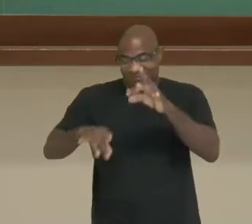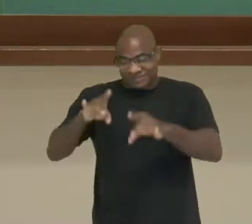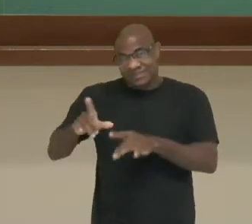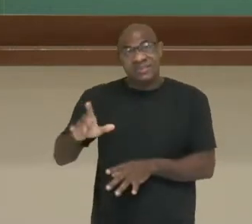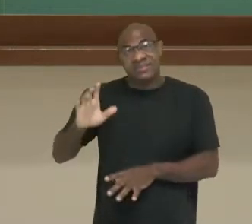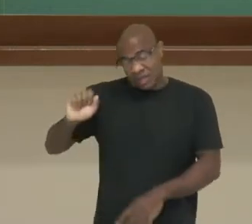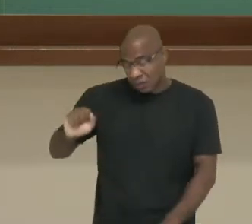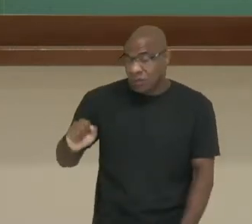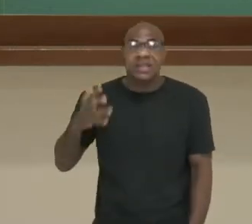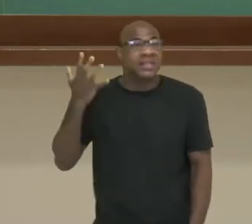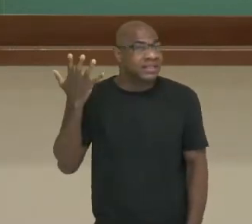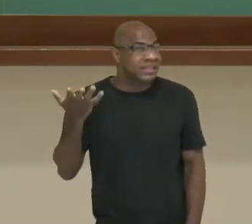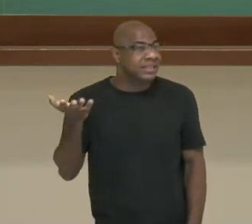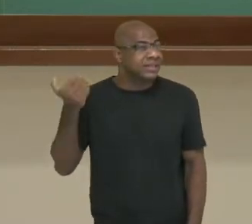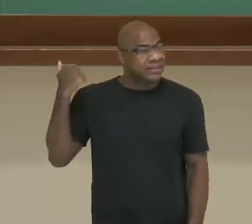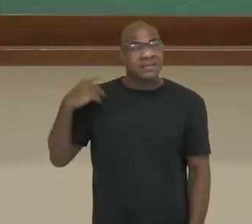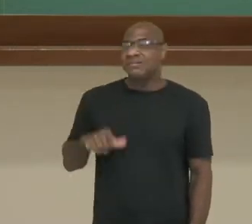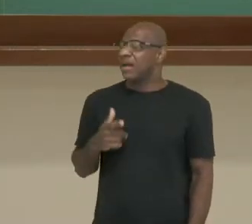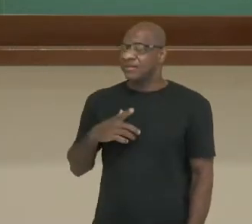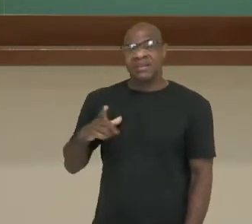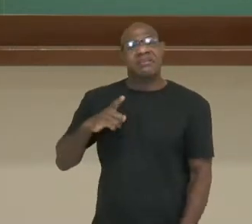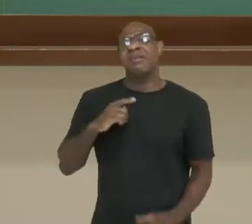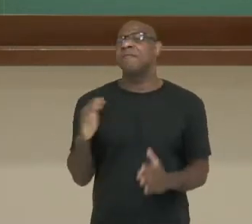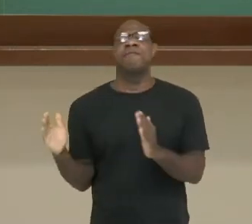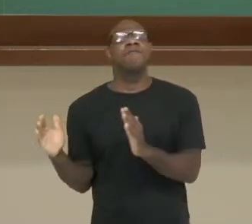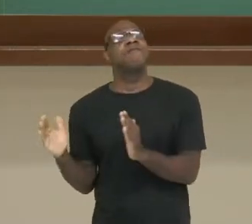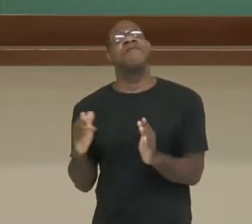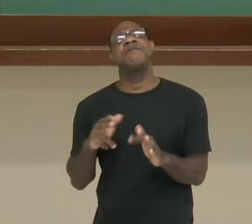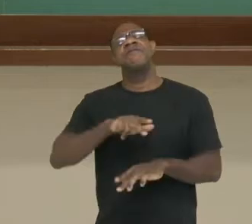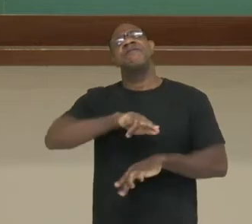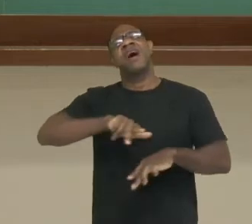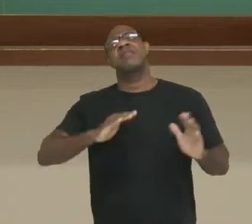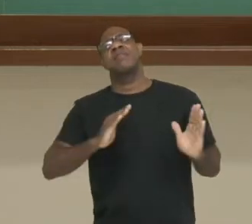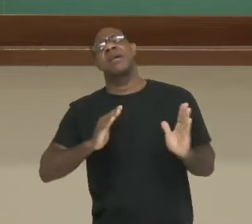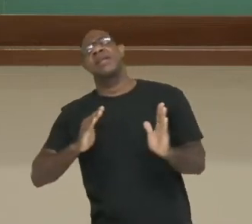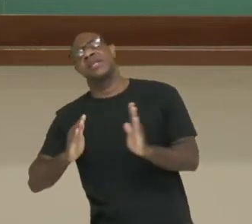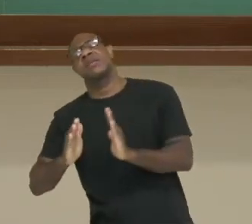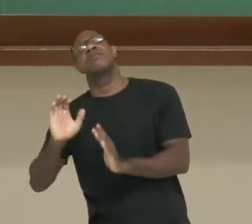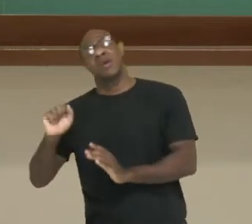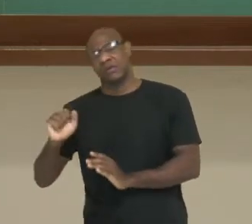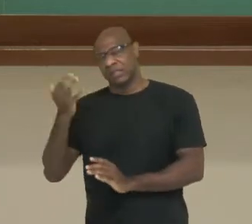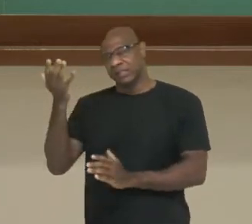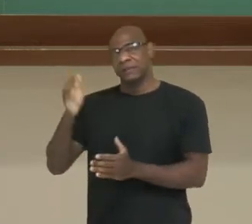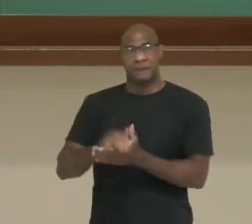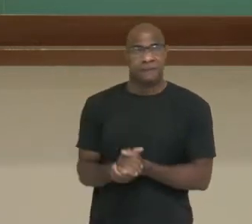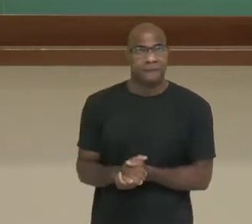acontecendo. E ele vai se repetir em vários momentos, né, da história aí do teatro.